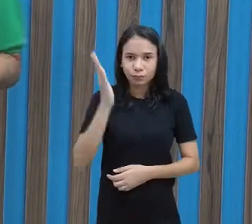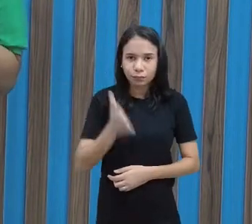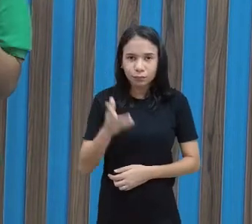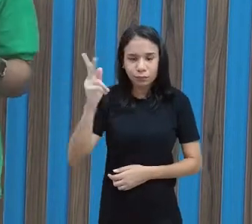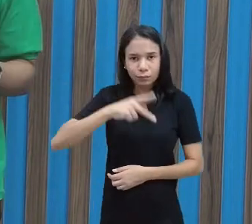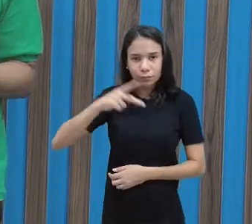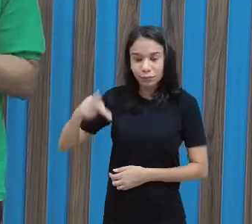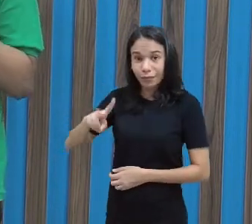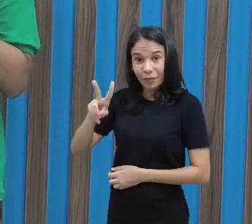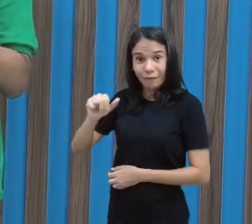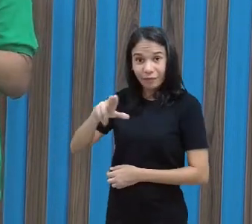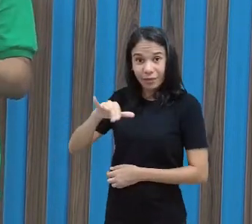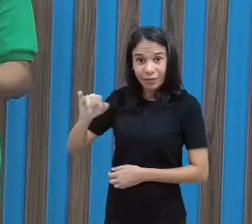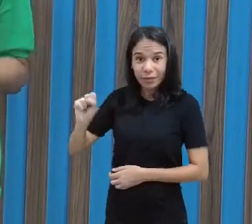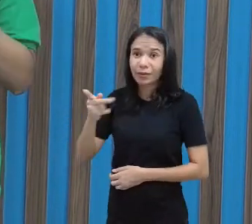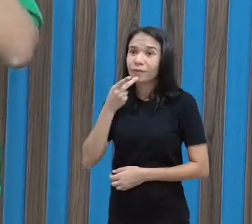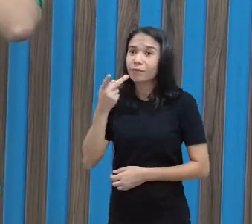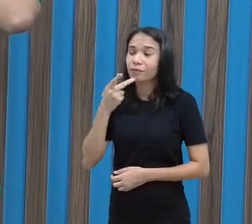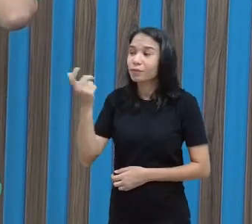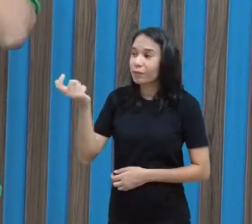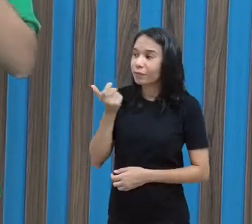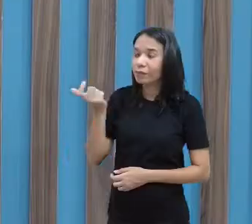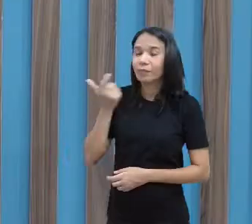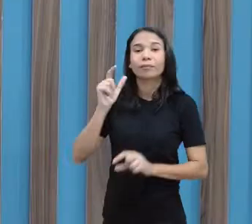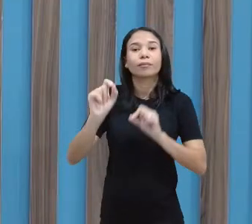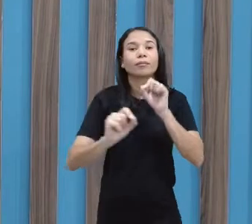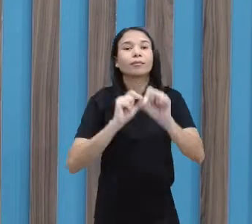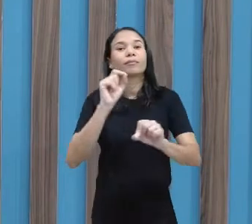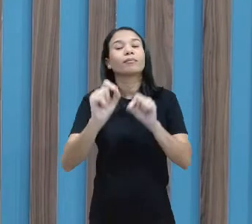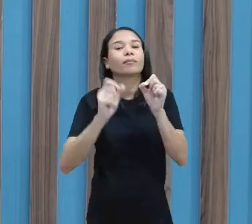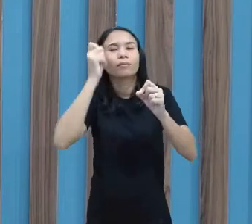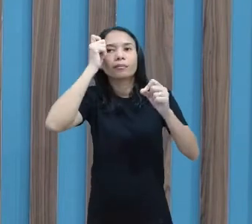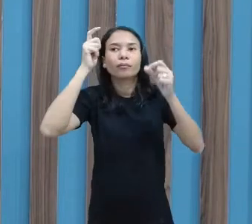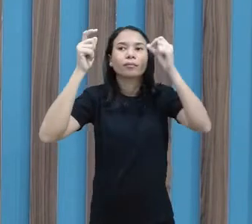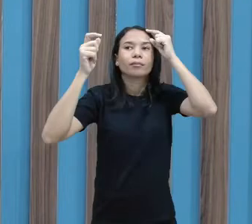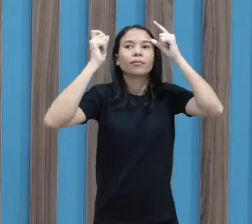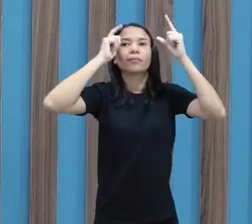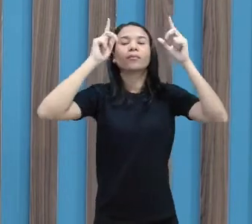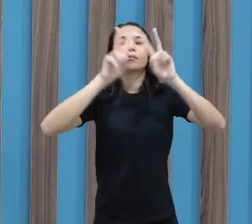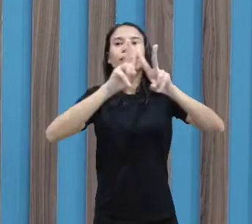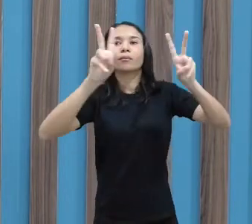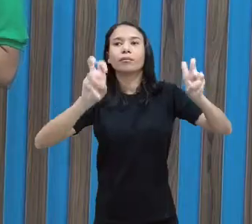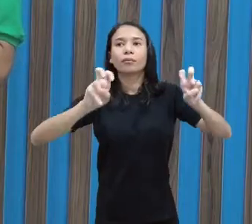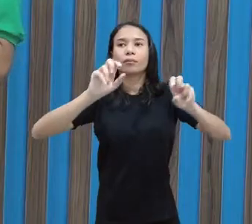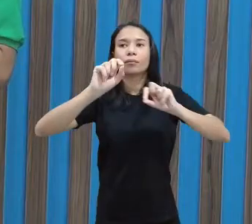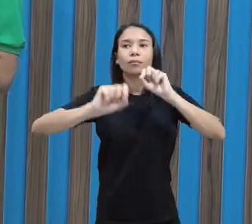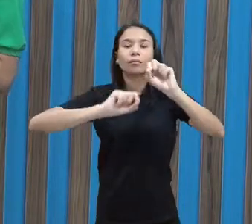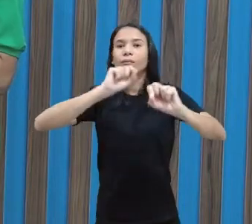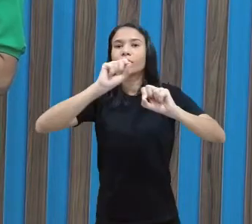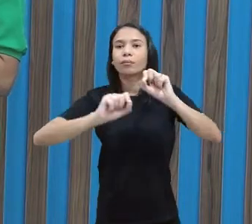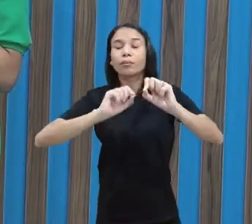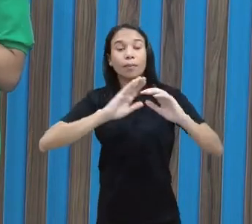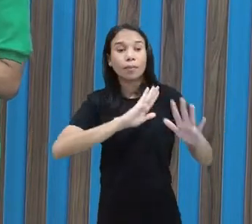professora Vanessa vai trazer para a gente, né, algumas ideias sobre o